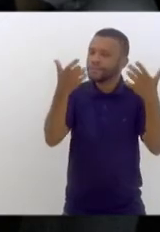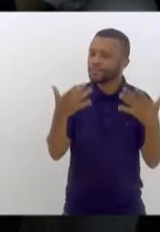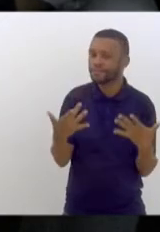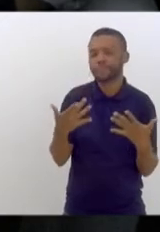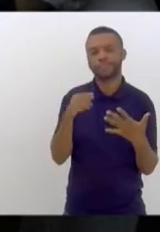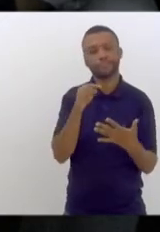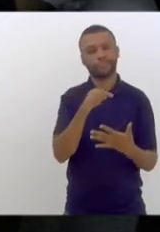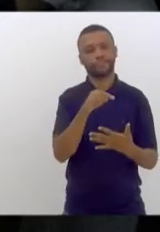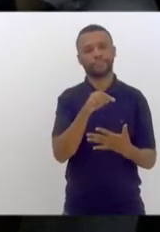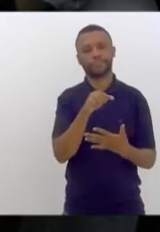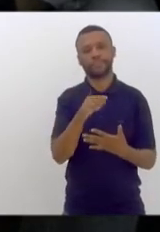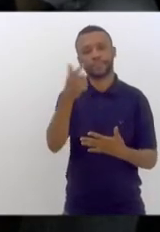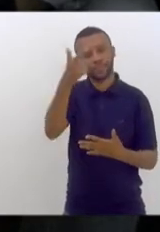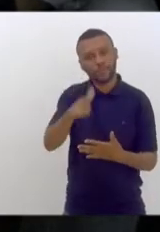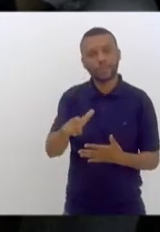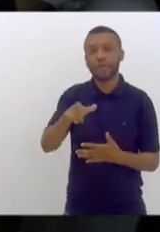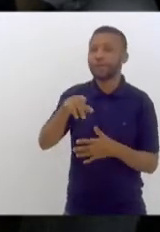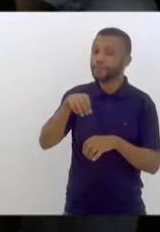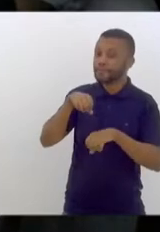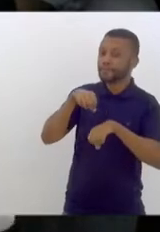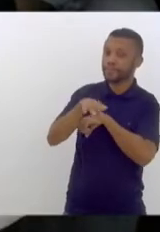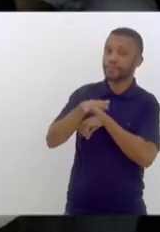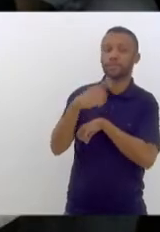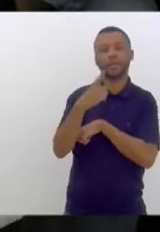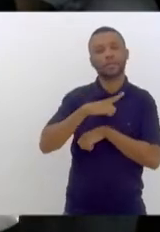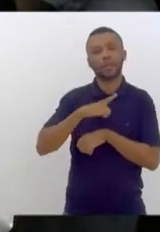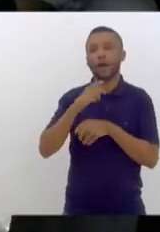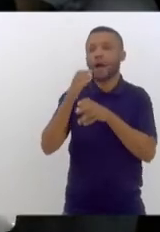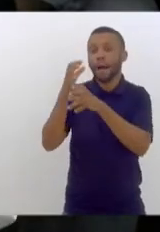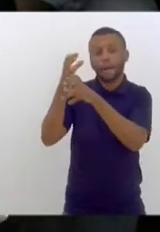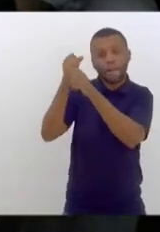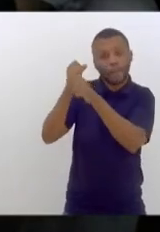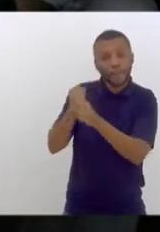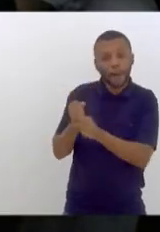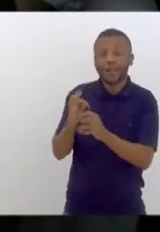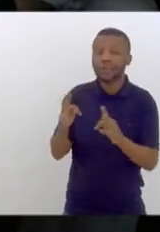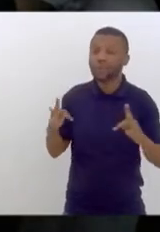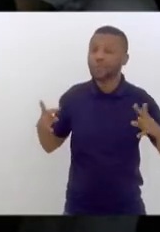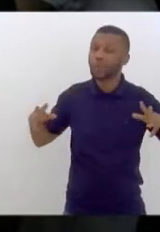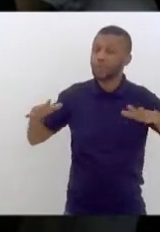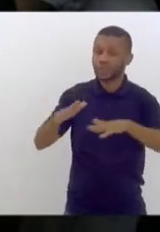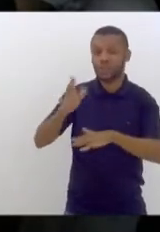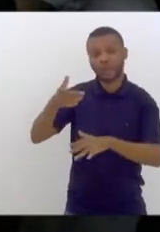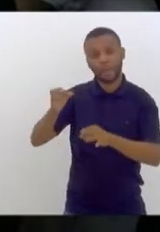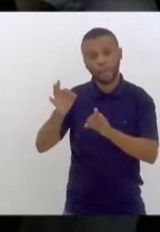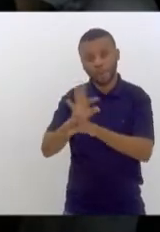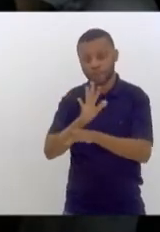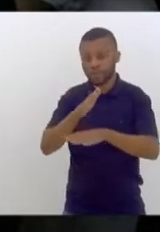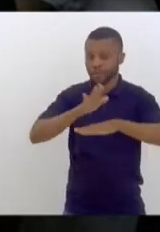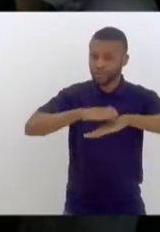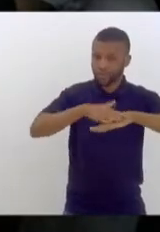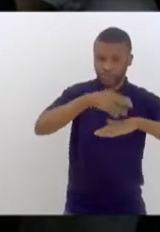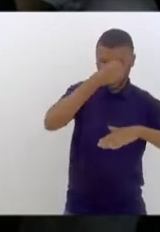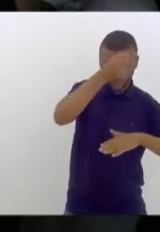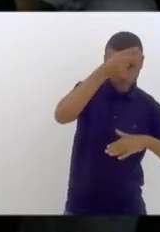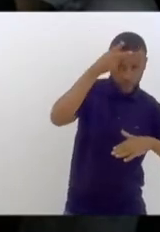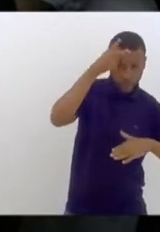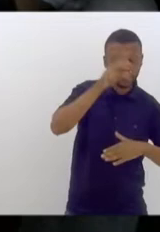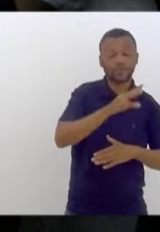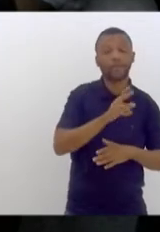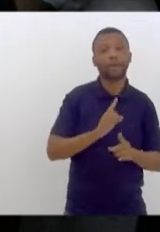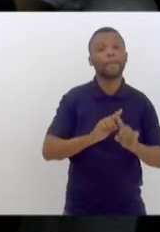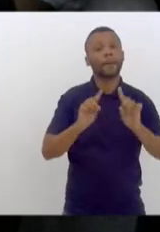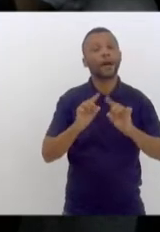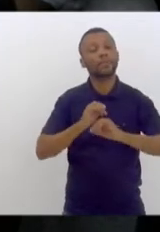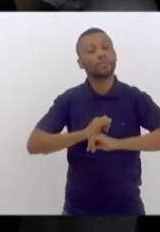falar e, novamente, dizer que temos todas as contas feitas, tanto pelo lado do município, mas, assim, voltando